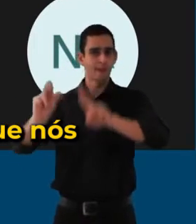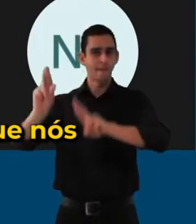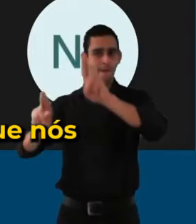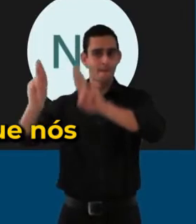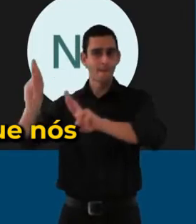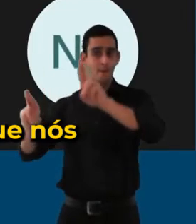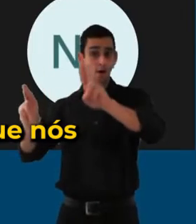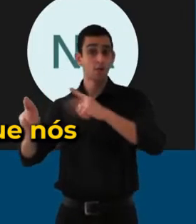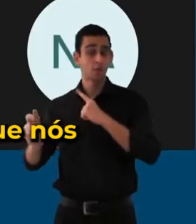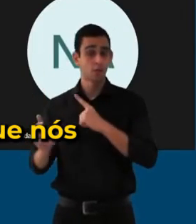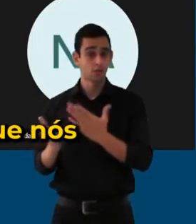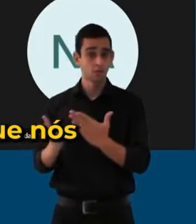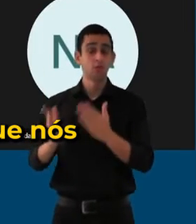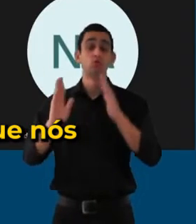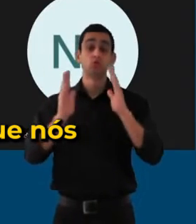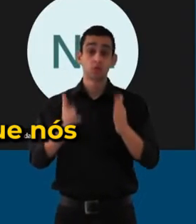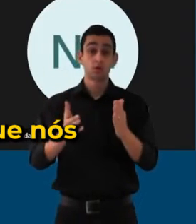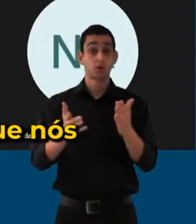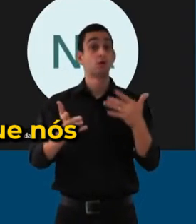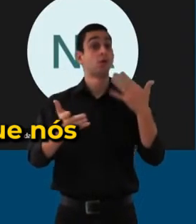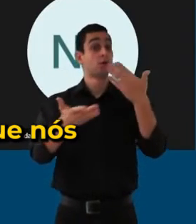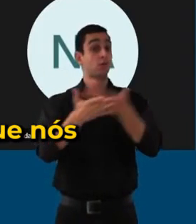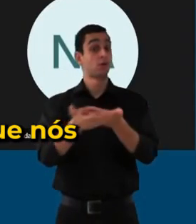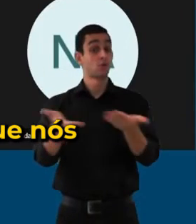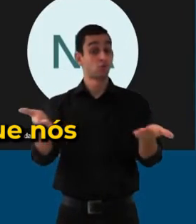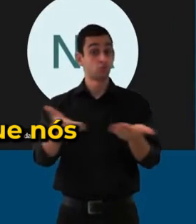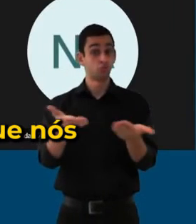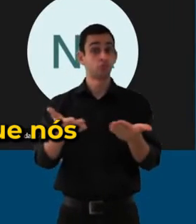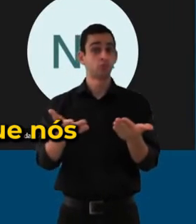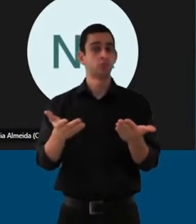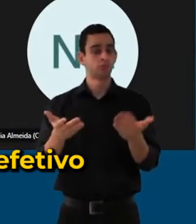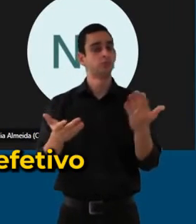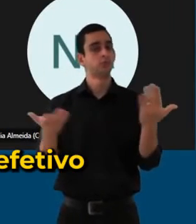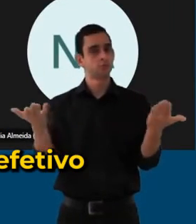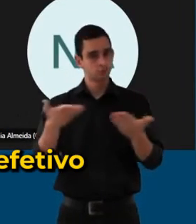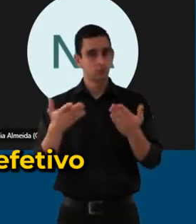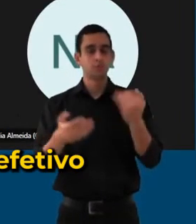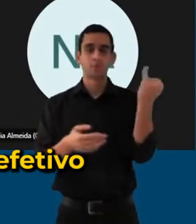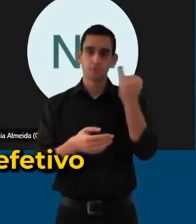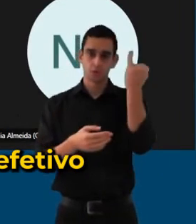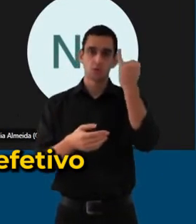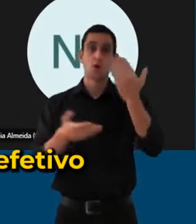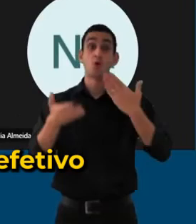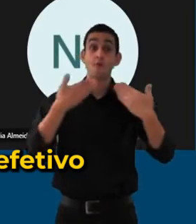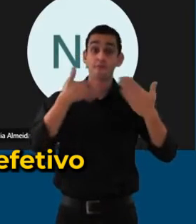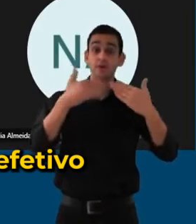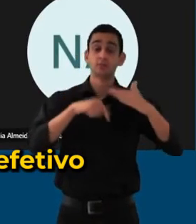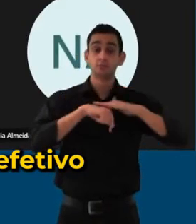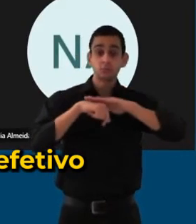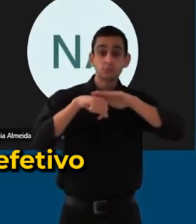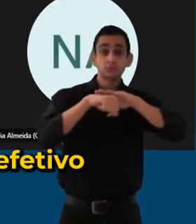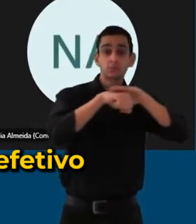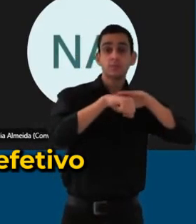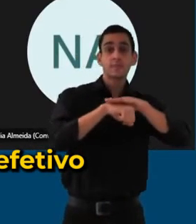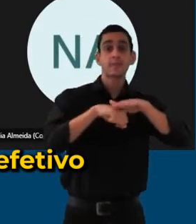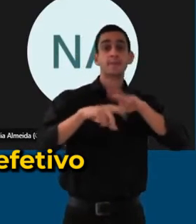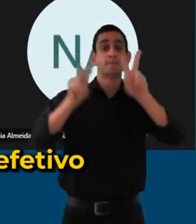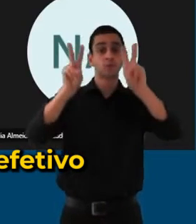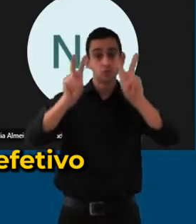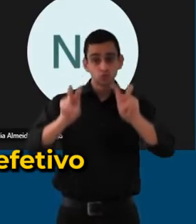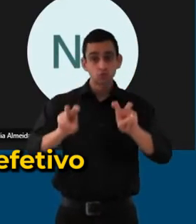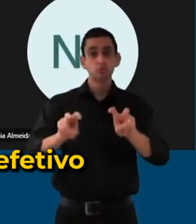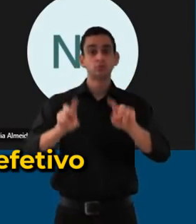chegou num ponto, e é esse ponto que nós estamos, e por isso que é muito importante que a gente converse, é que tem que ter um